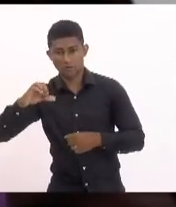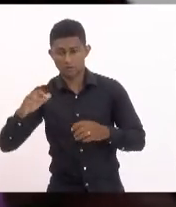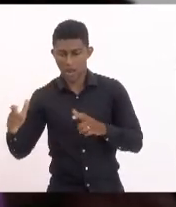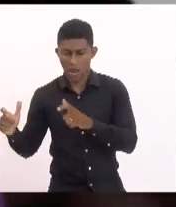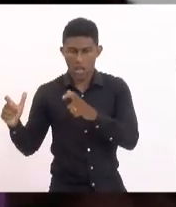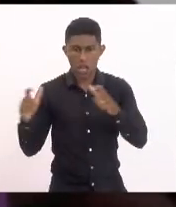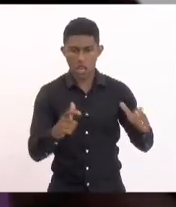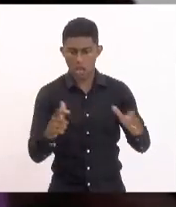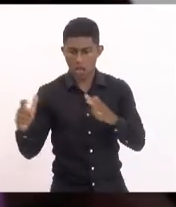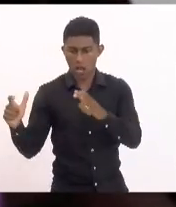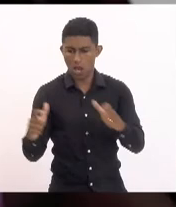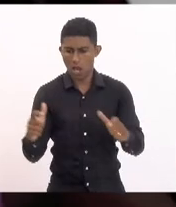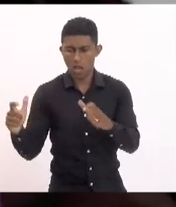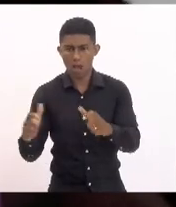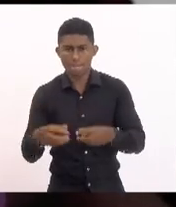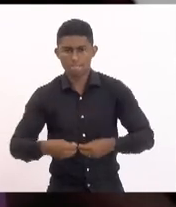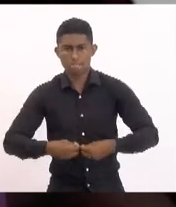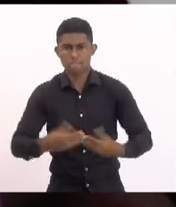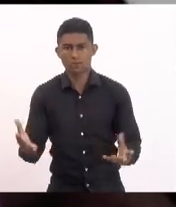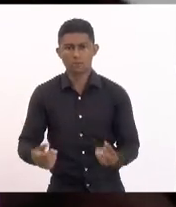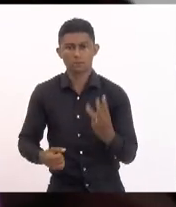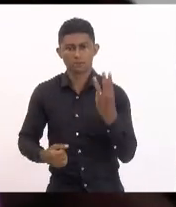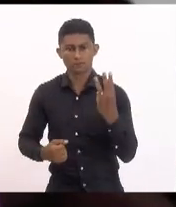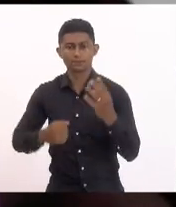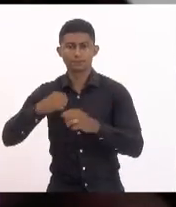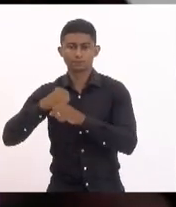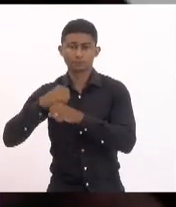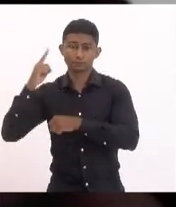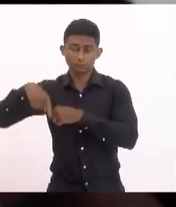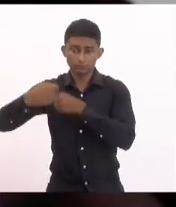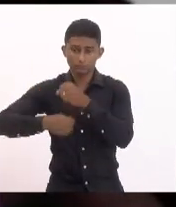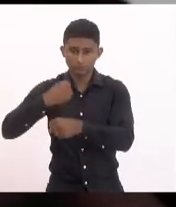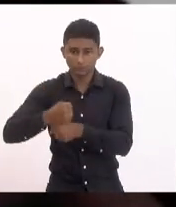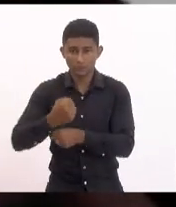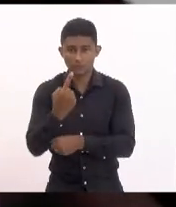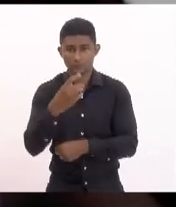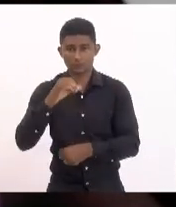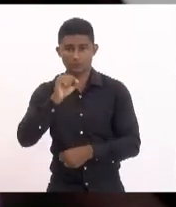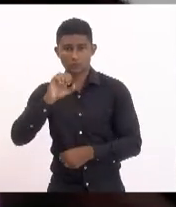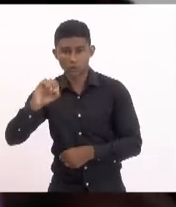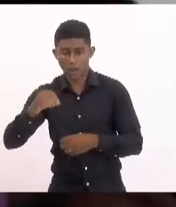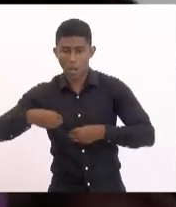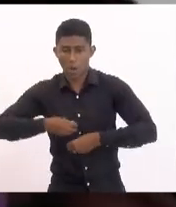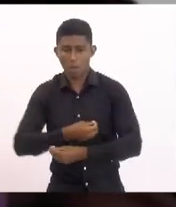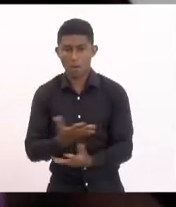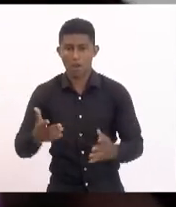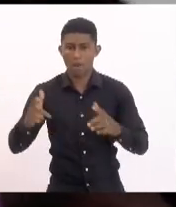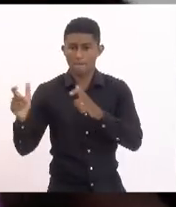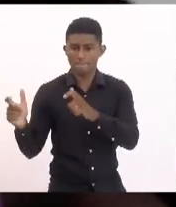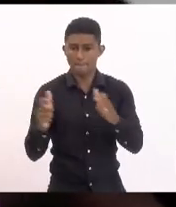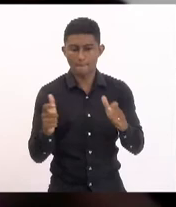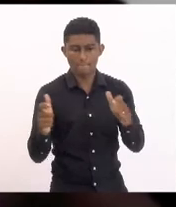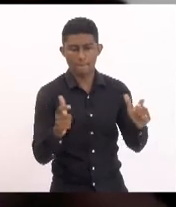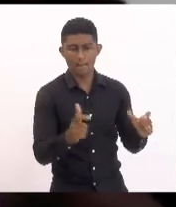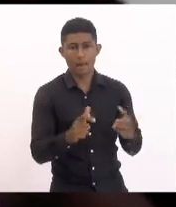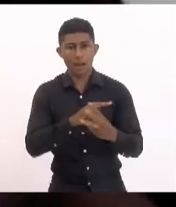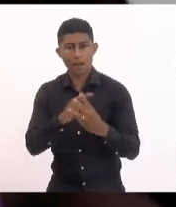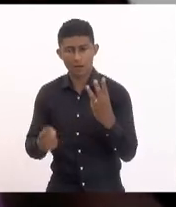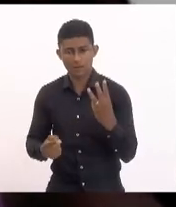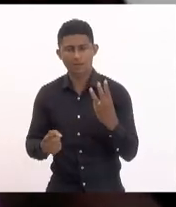80, ela lançou mais 3 discos, é militante do Movimento Negro Unificado, do MNU, ela denuncia